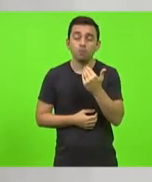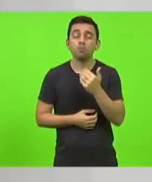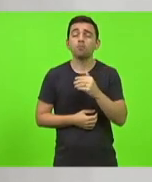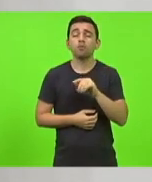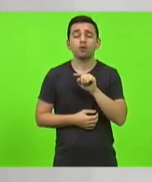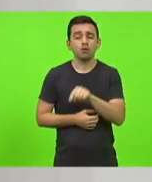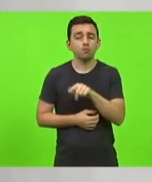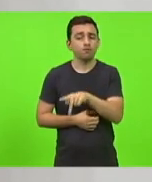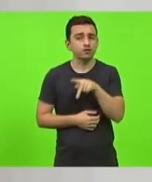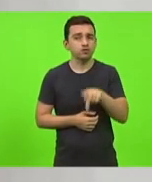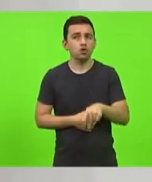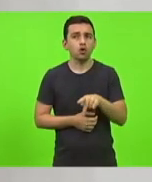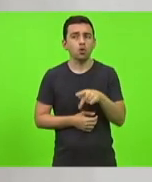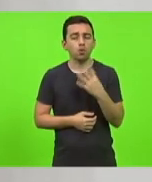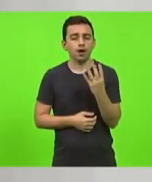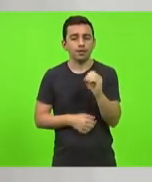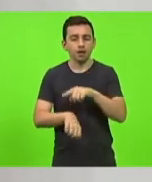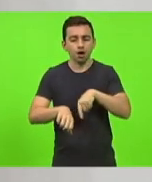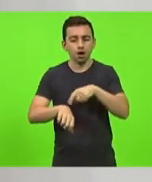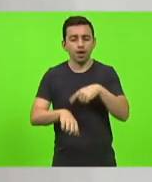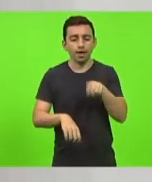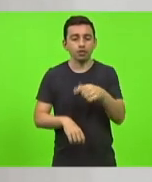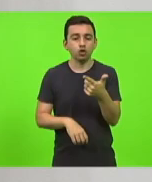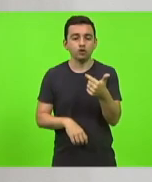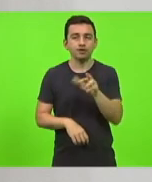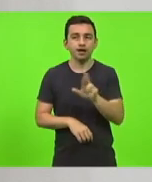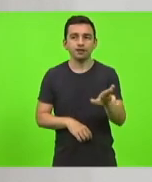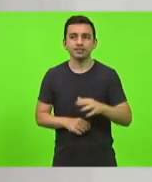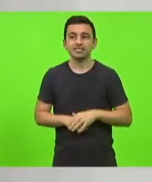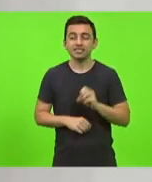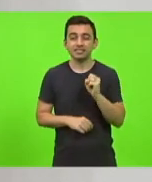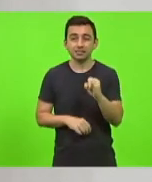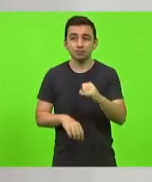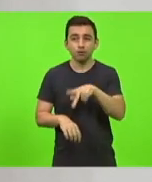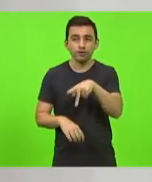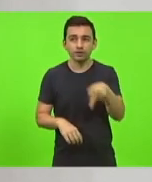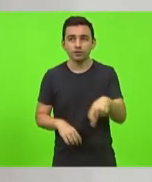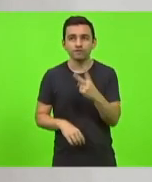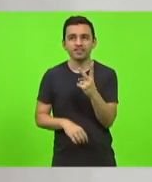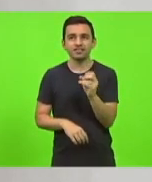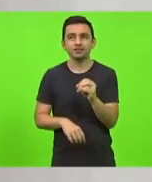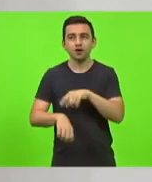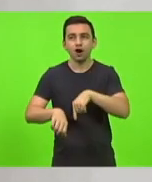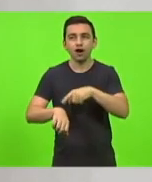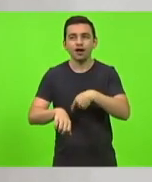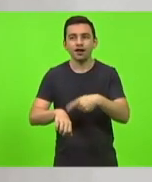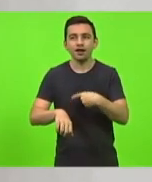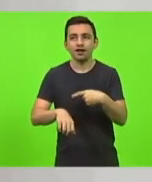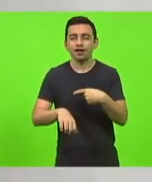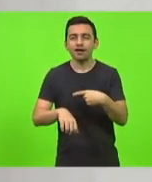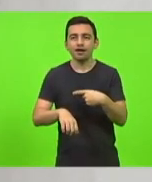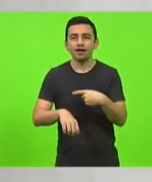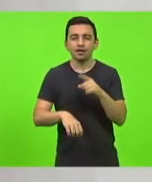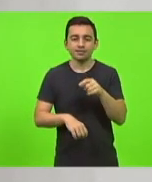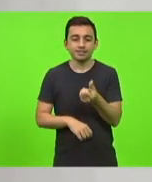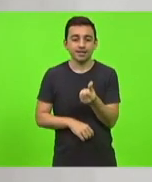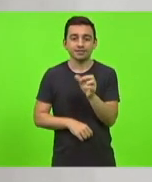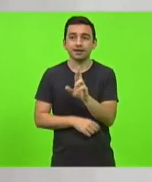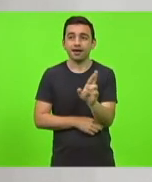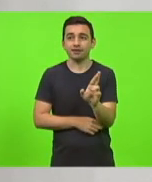horas recebe R$ 12,00. O professor que tem 20 horas, ele recebe